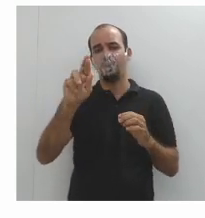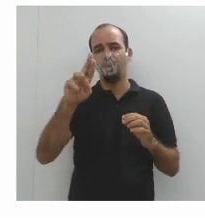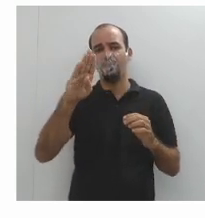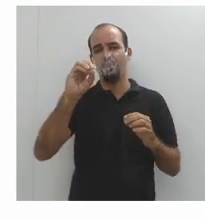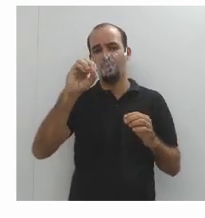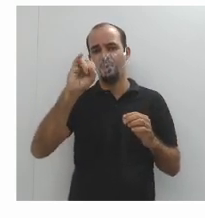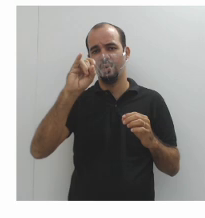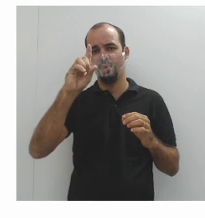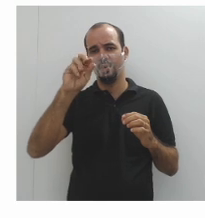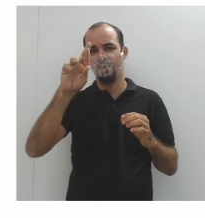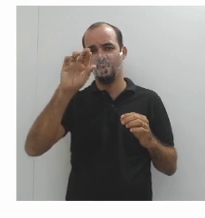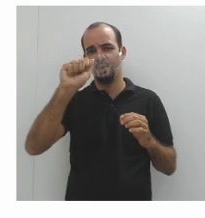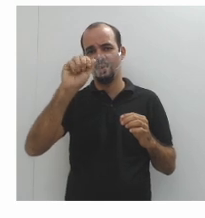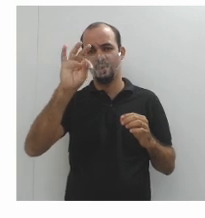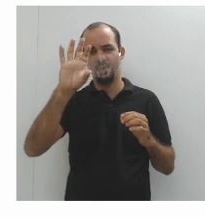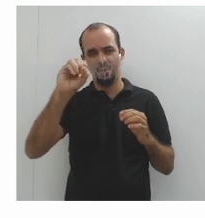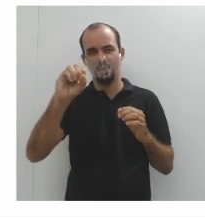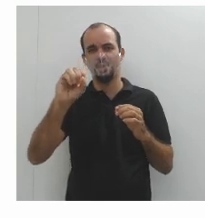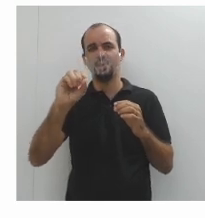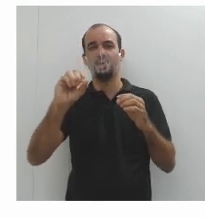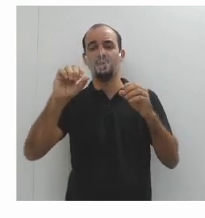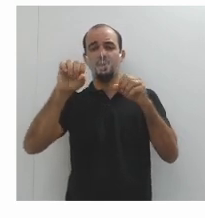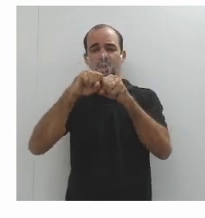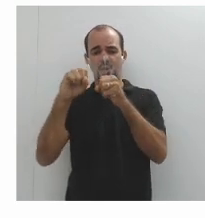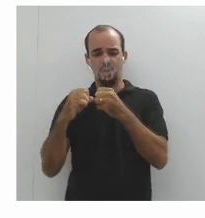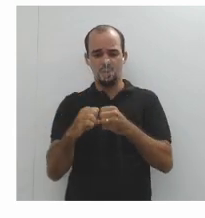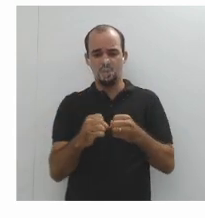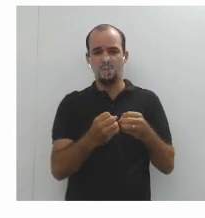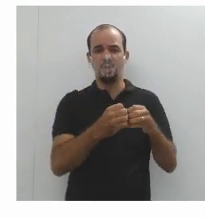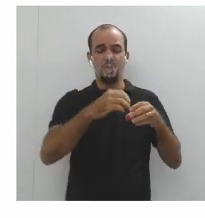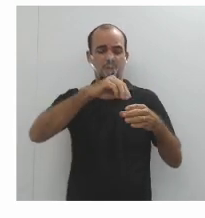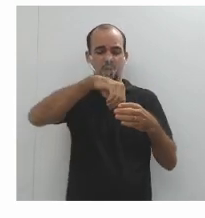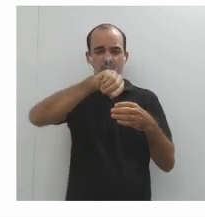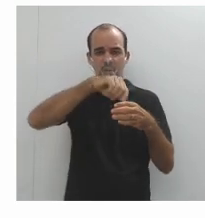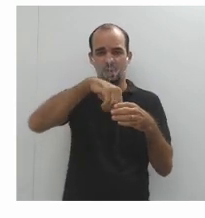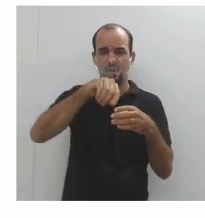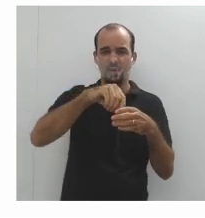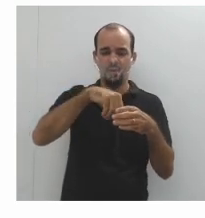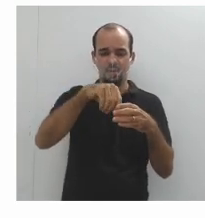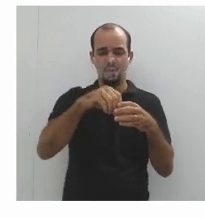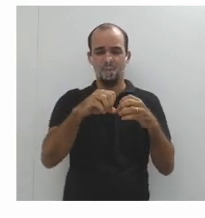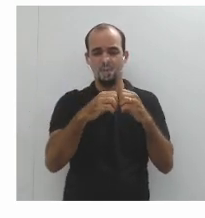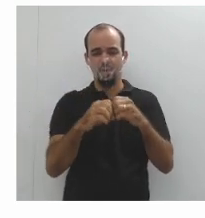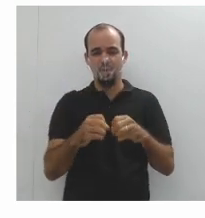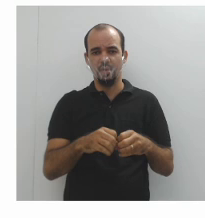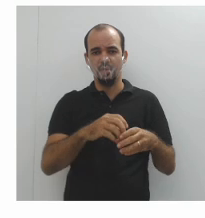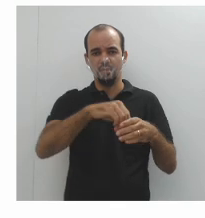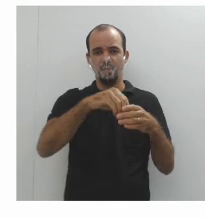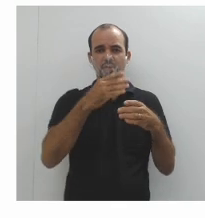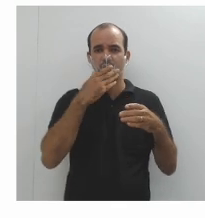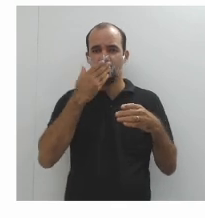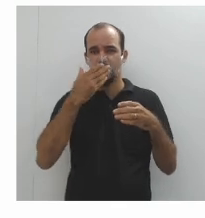água, formando a glicose. Gente, essa nossa